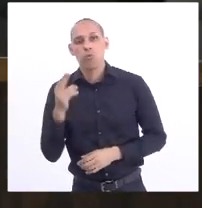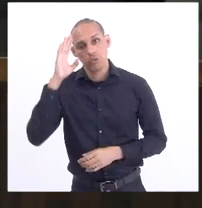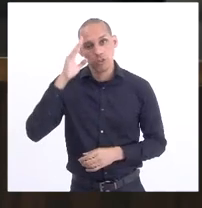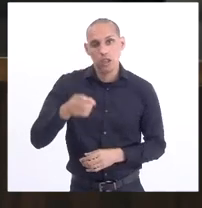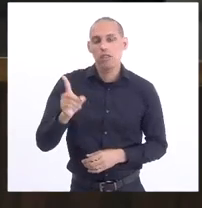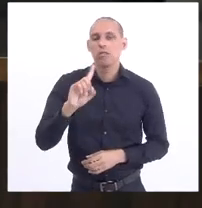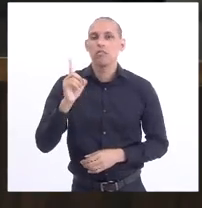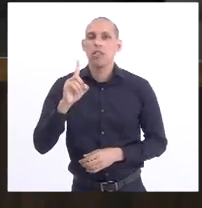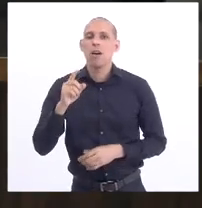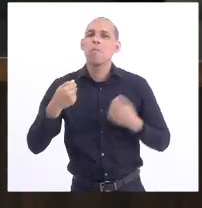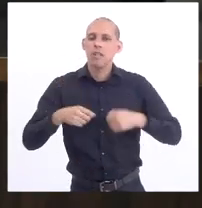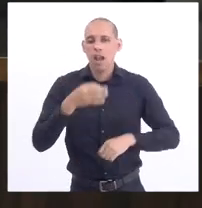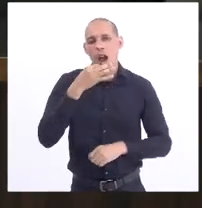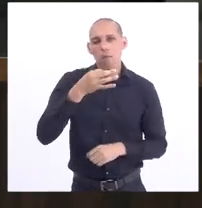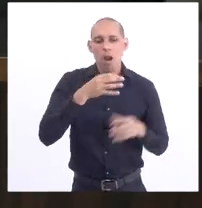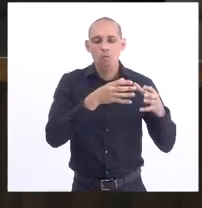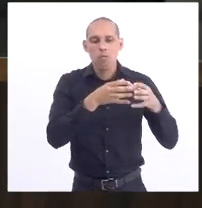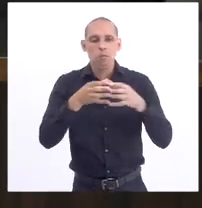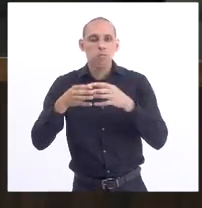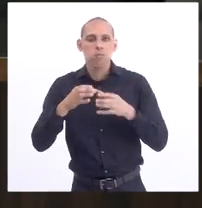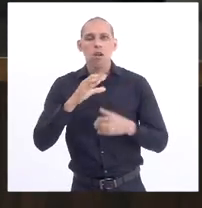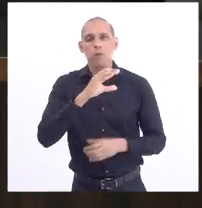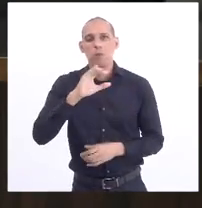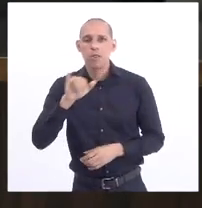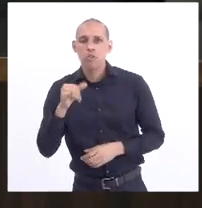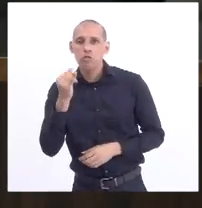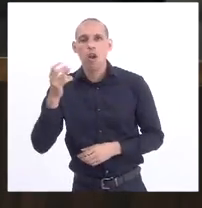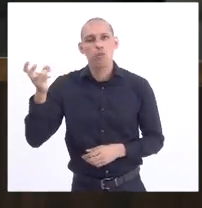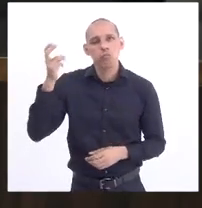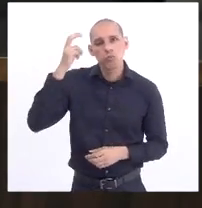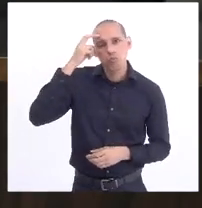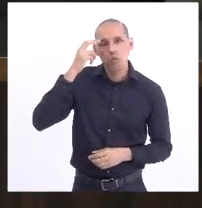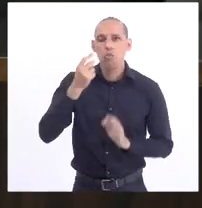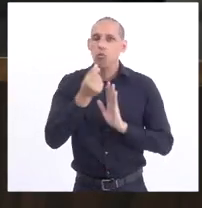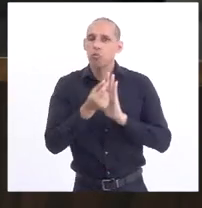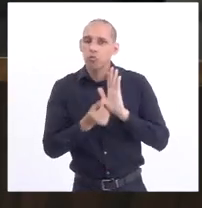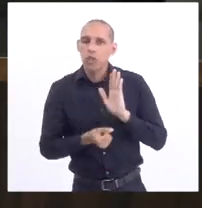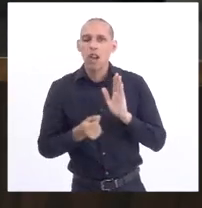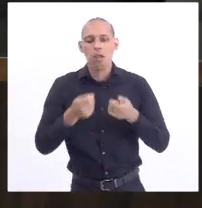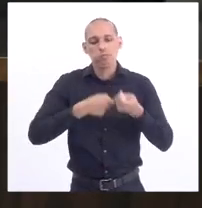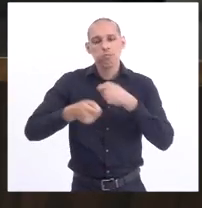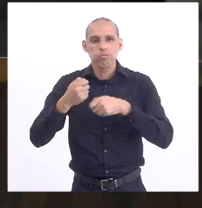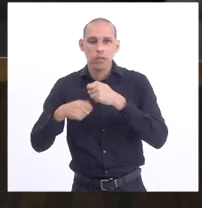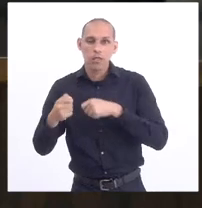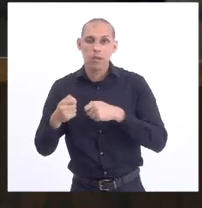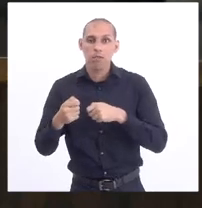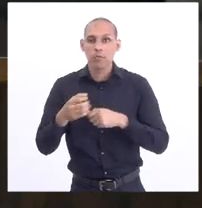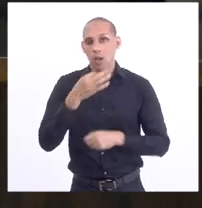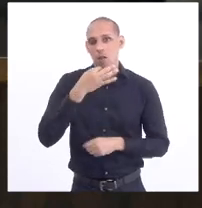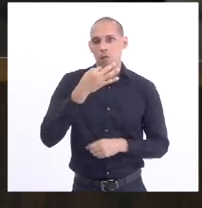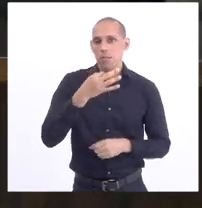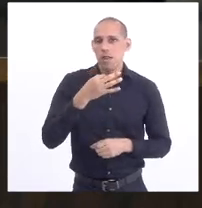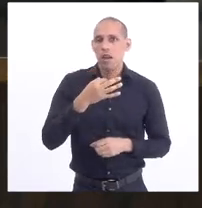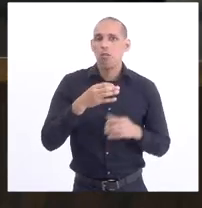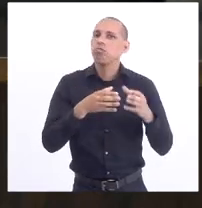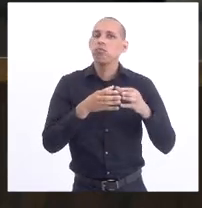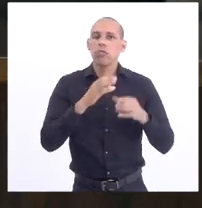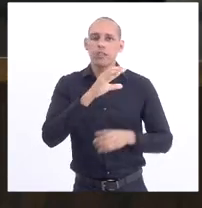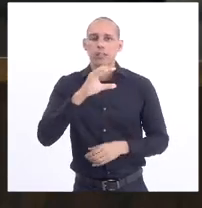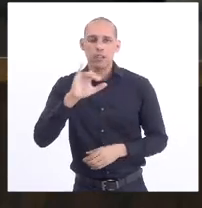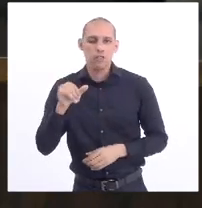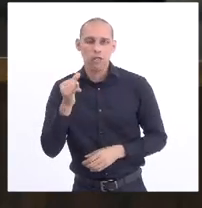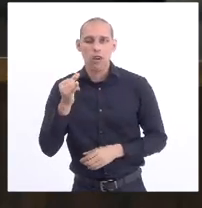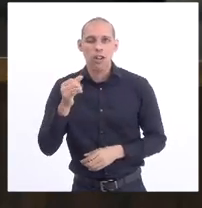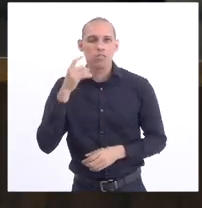comissões de Constituição e Justiça, de Cultura, de Economia, de Comércio e de Orçamento. Para emitir parecer pela Comissão de Constituição e Justiça,